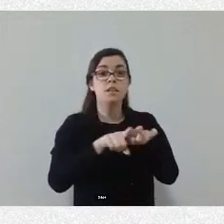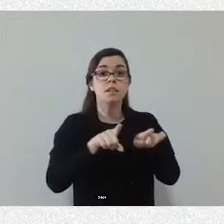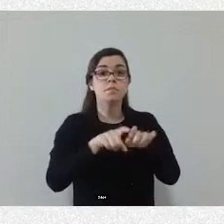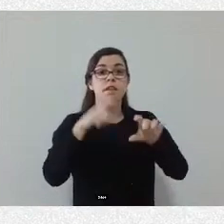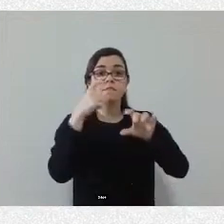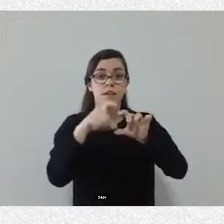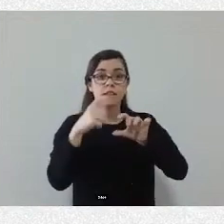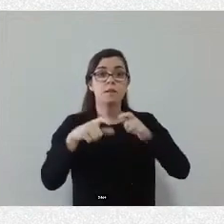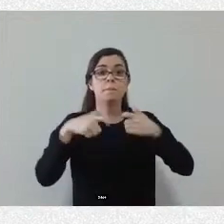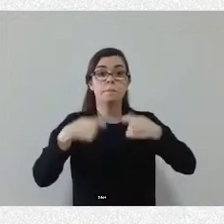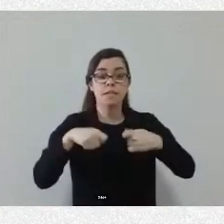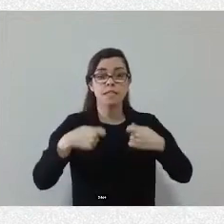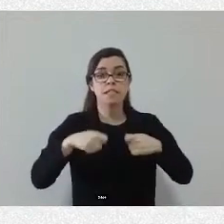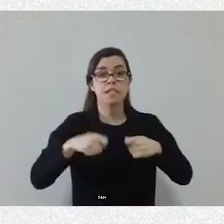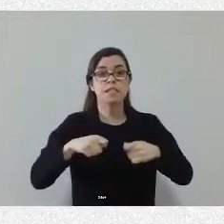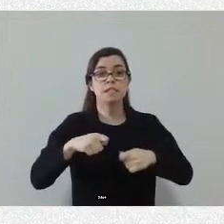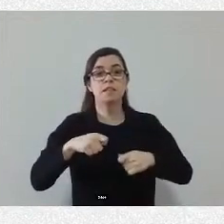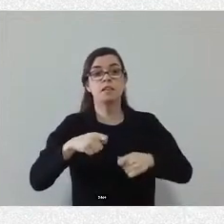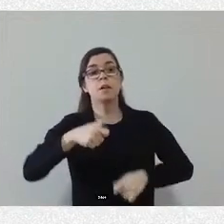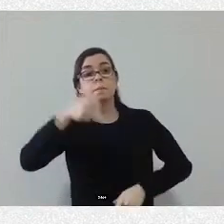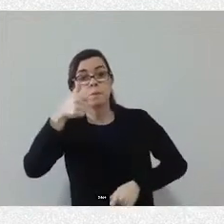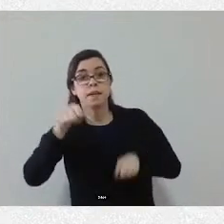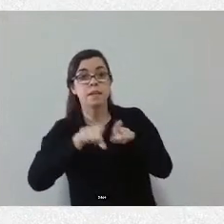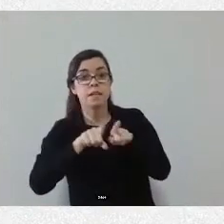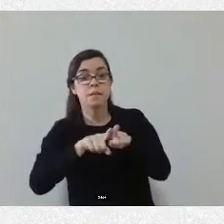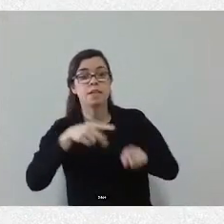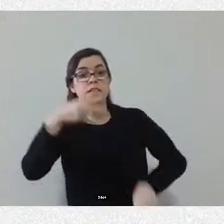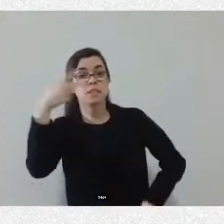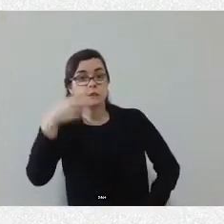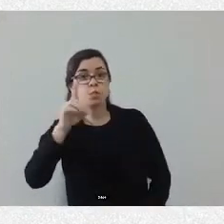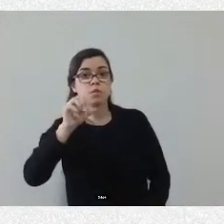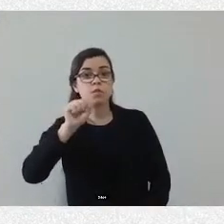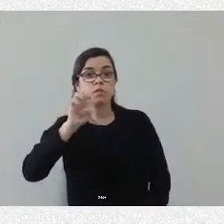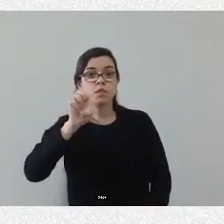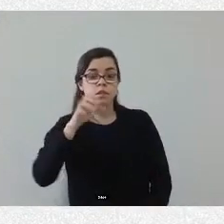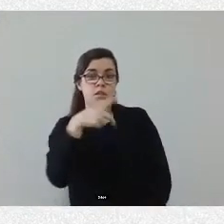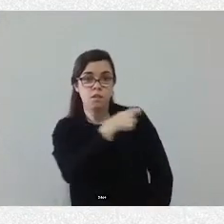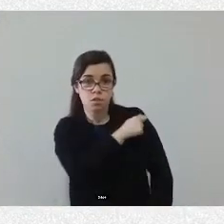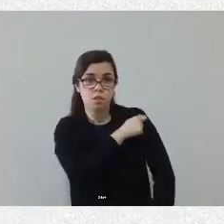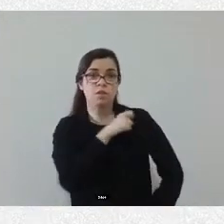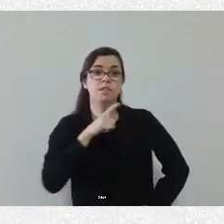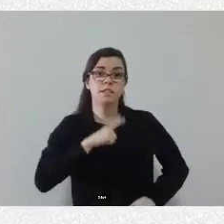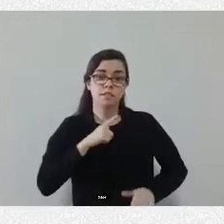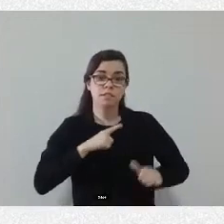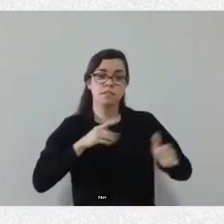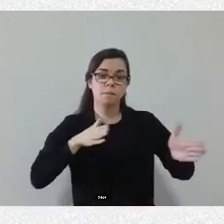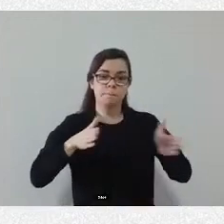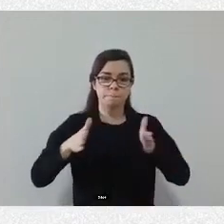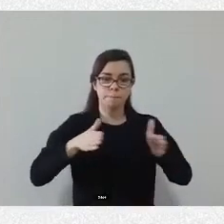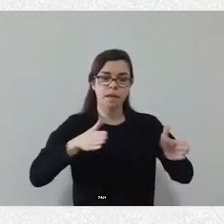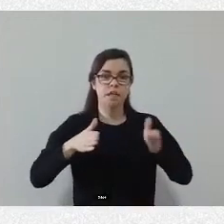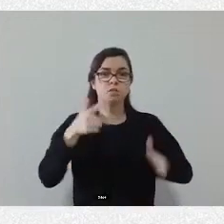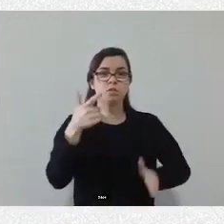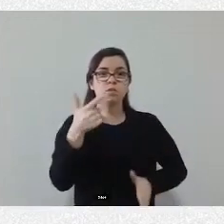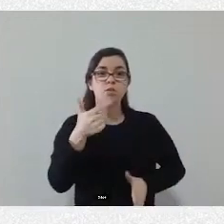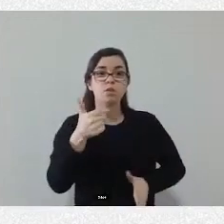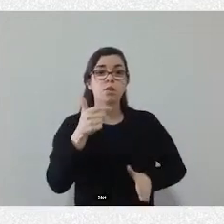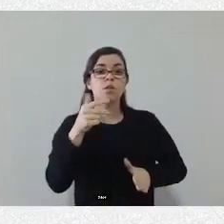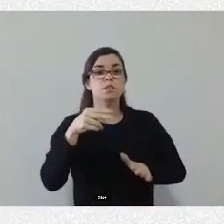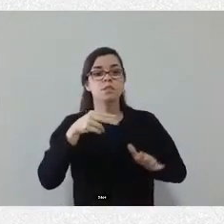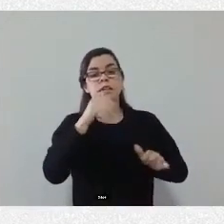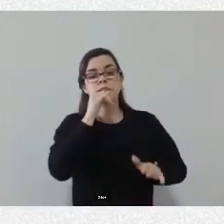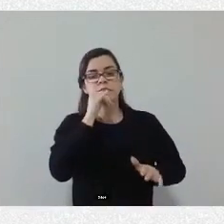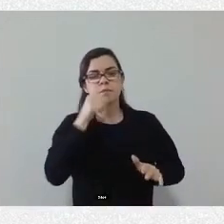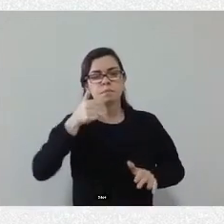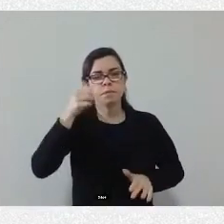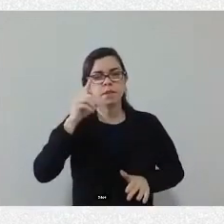12 semanas. Então, o estudo não vai interferir nesta conduta, que essa é uma conduta que já está sendo utilizada no Brasil todo.